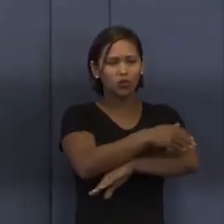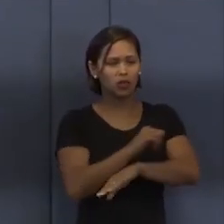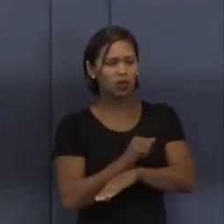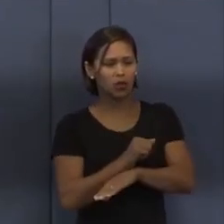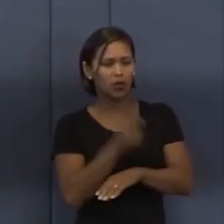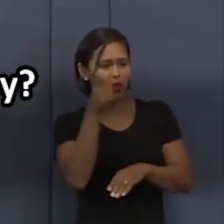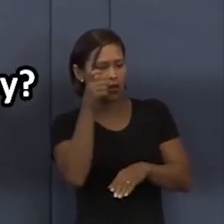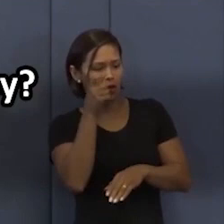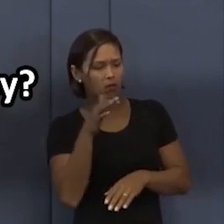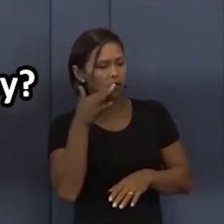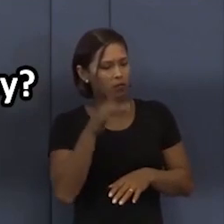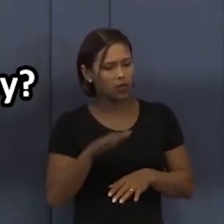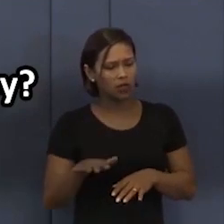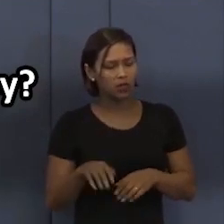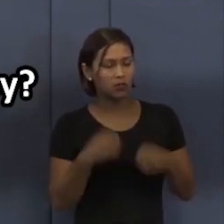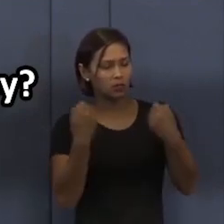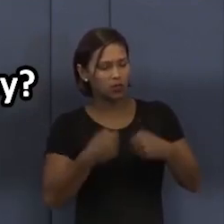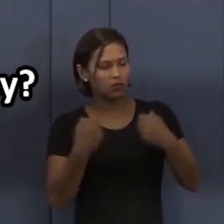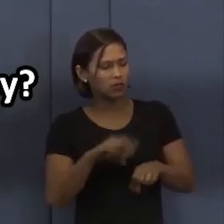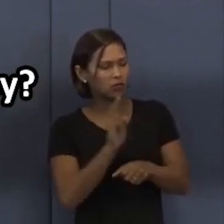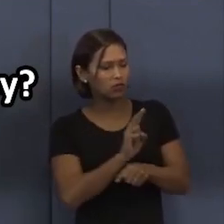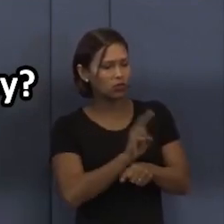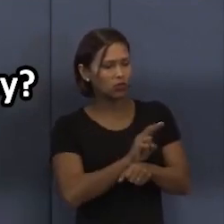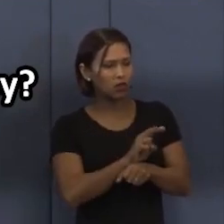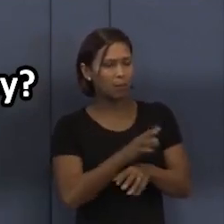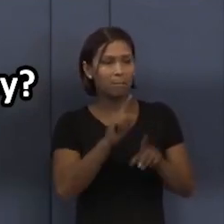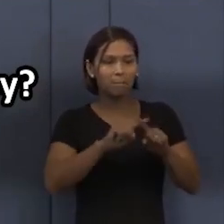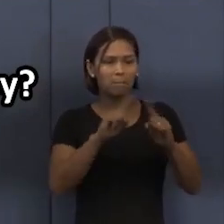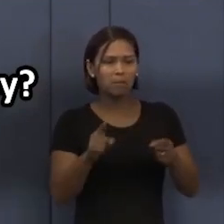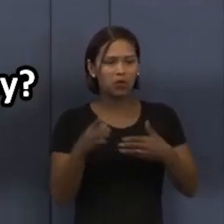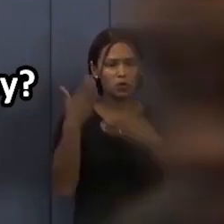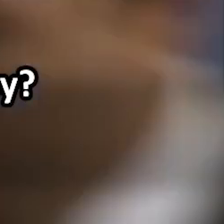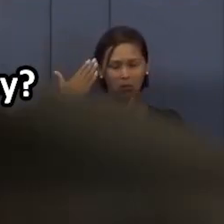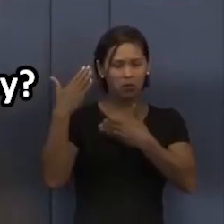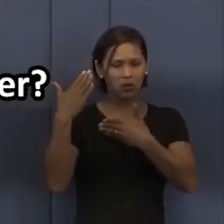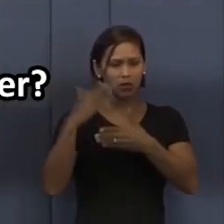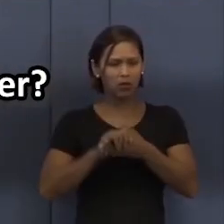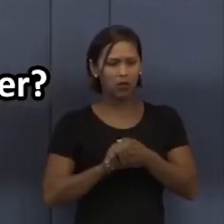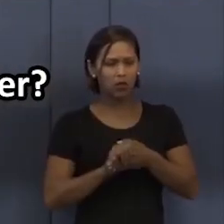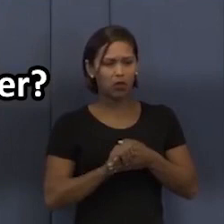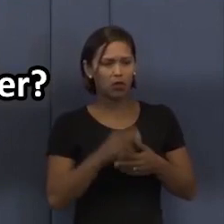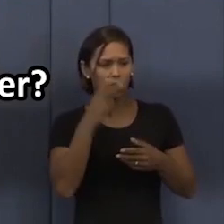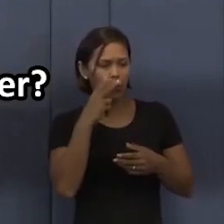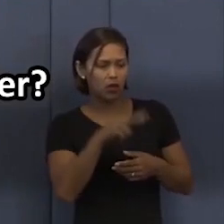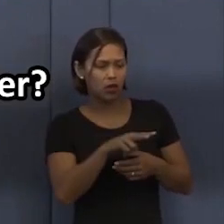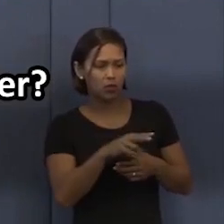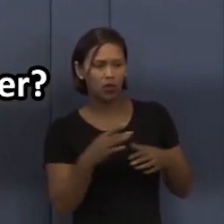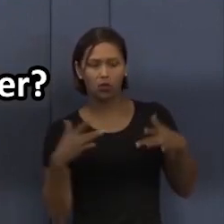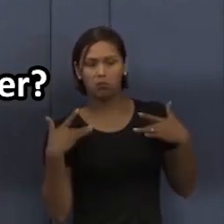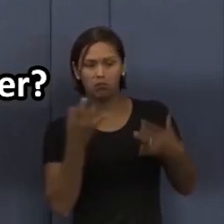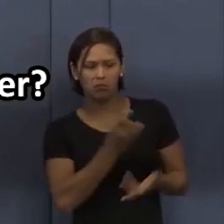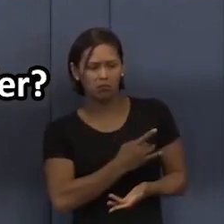eu olho um menino e eu preciso, por uma necessidade imperiosa, desconfiar daquele